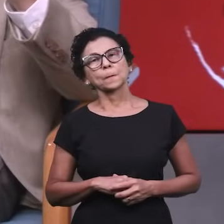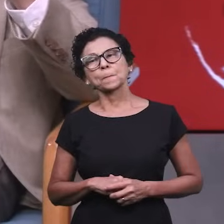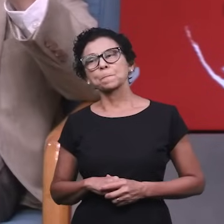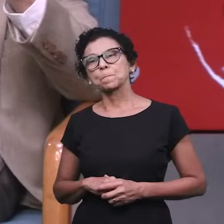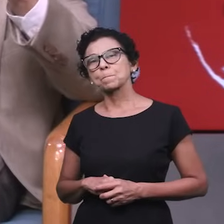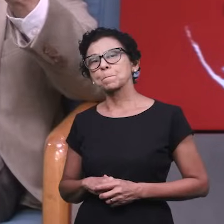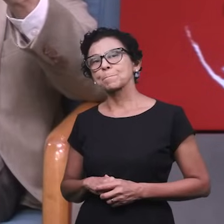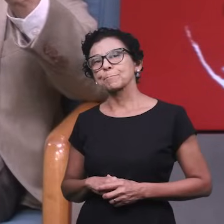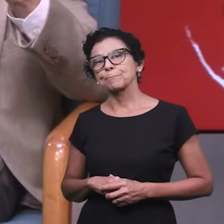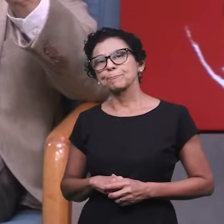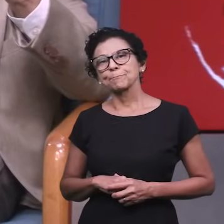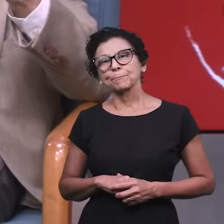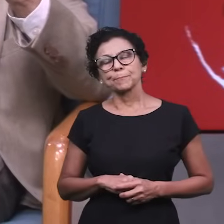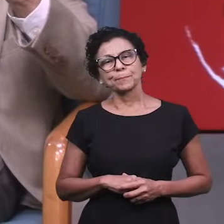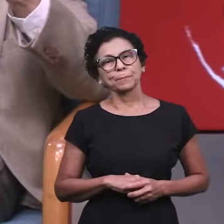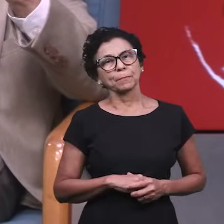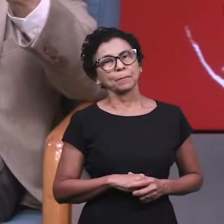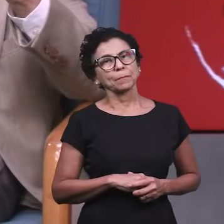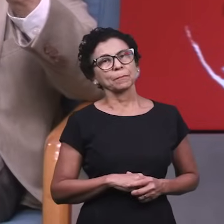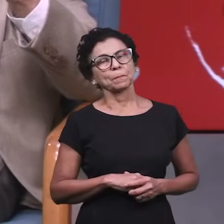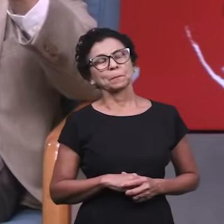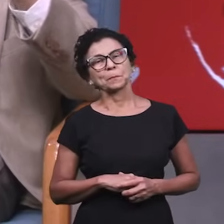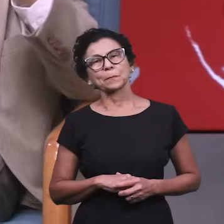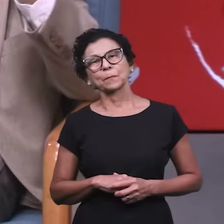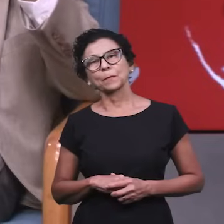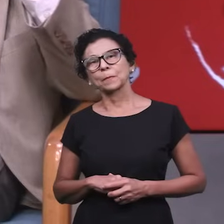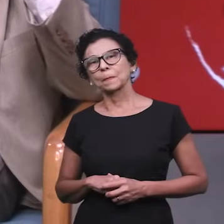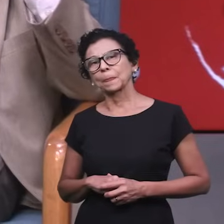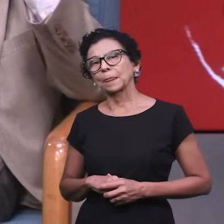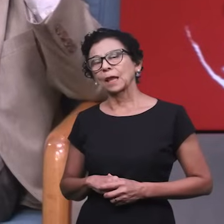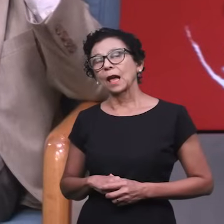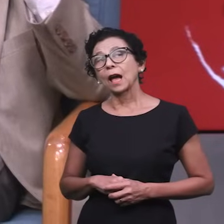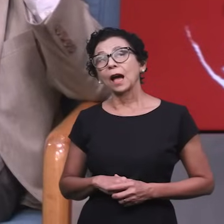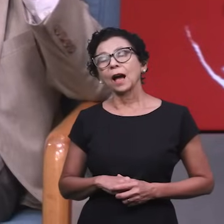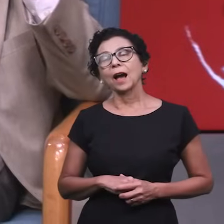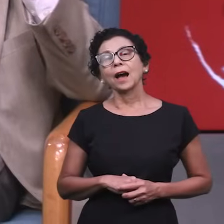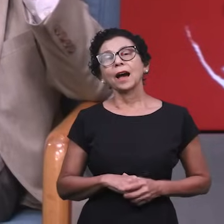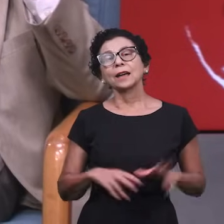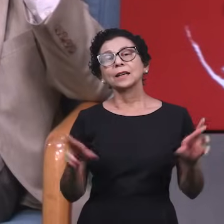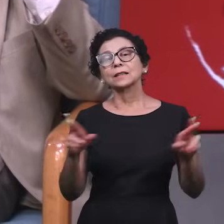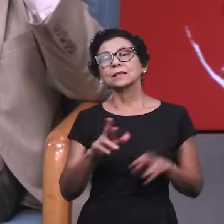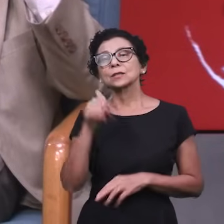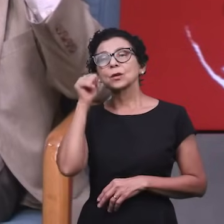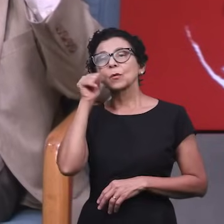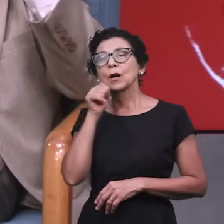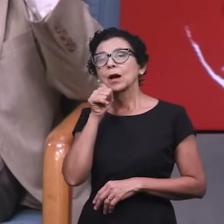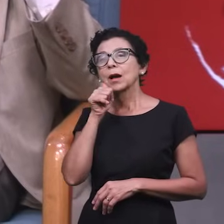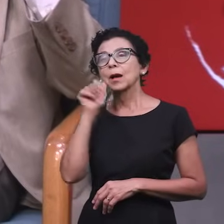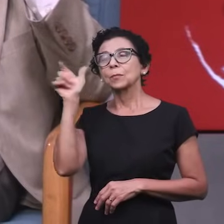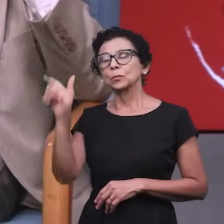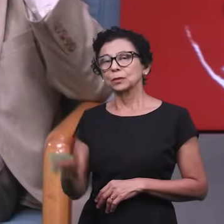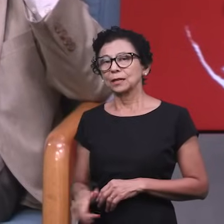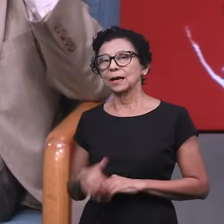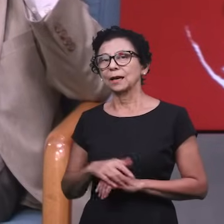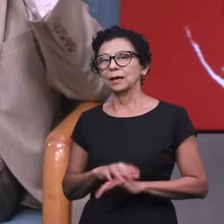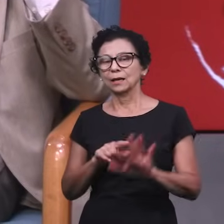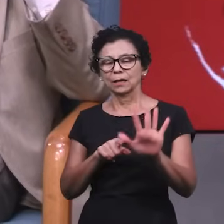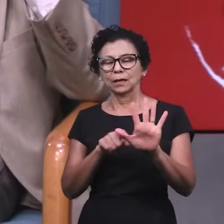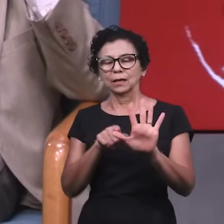ministério dessa linha que foi colocada aqui para as mulheres? Não, não existe.